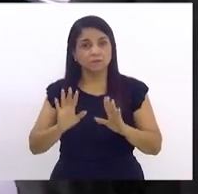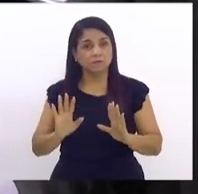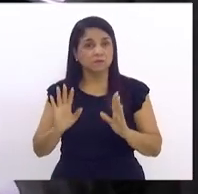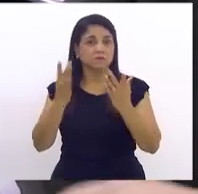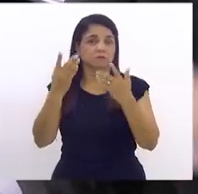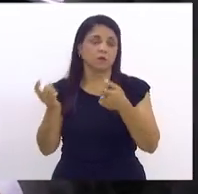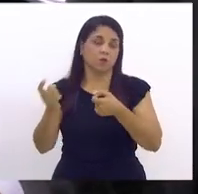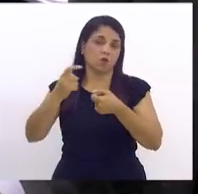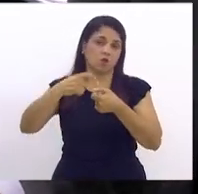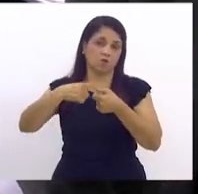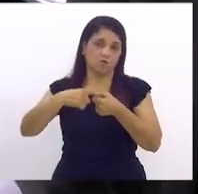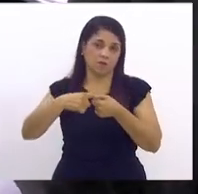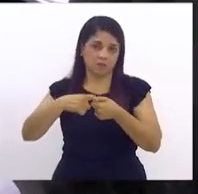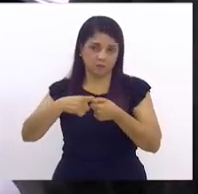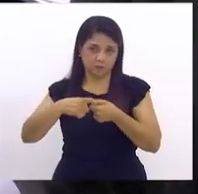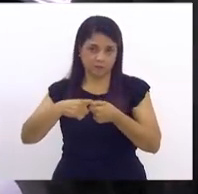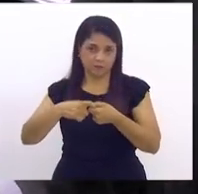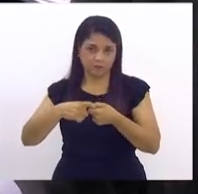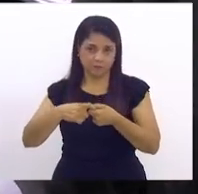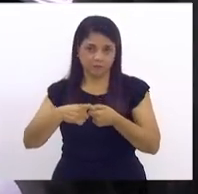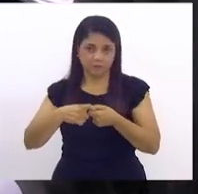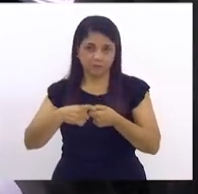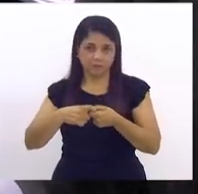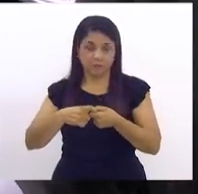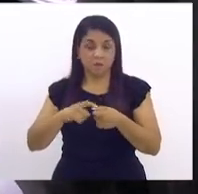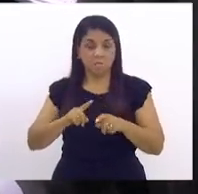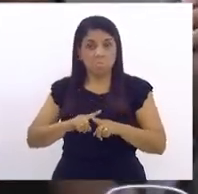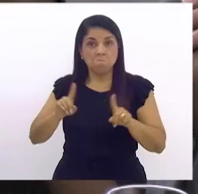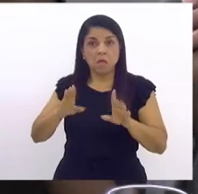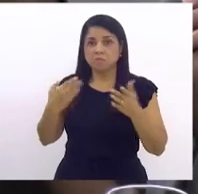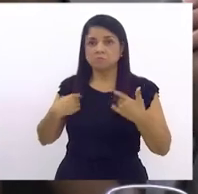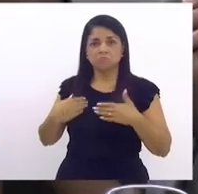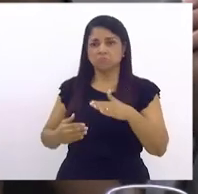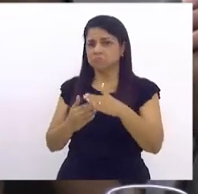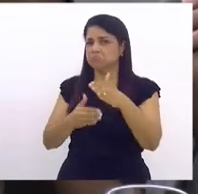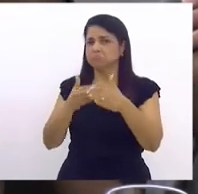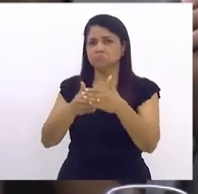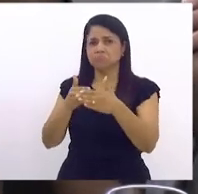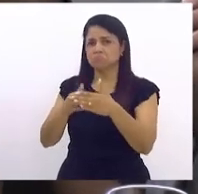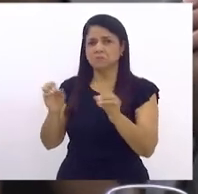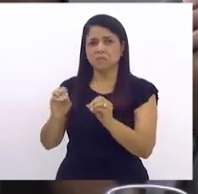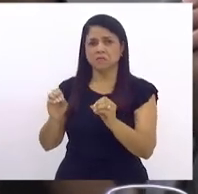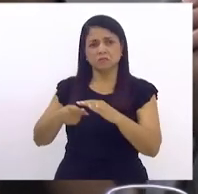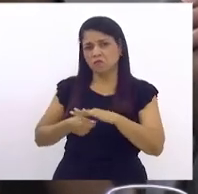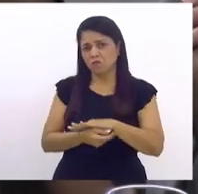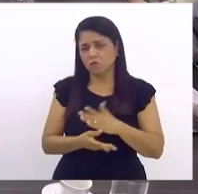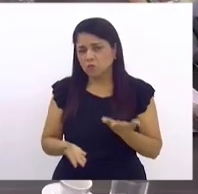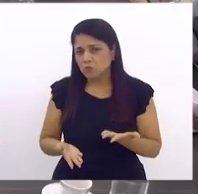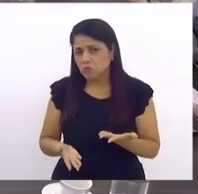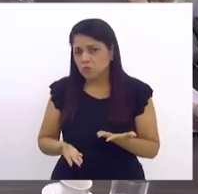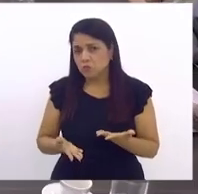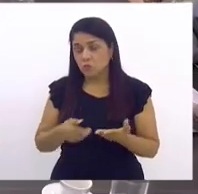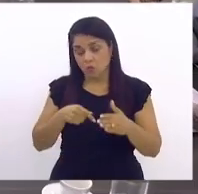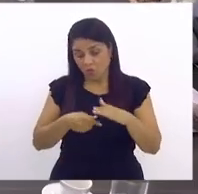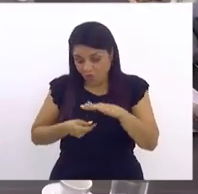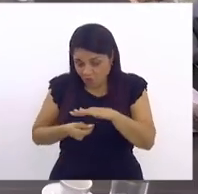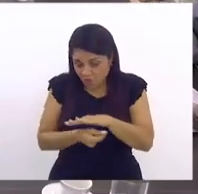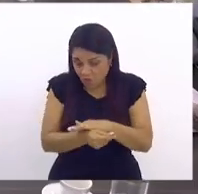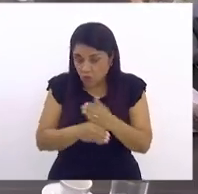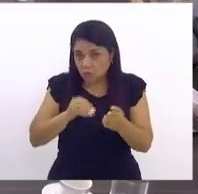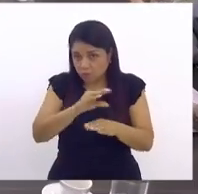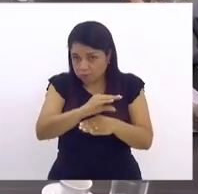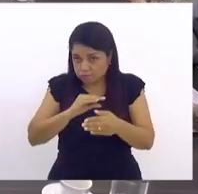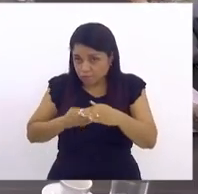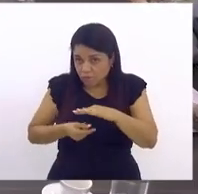convênios. Enfim. Mas nada impede que ele celebre esse convênio sem fundo também. Sim, mas o fundo seria para captação de recurso próprio,